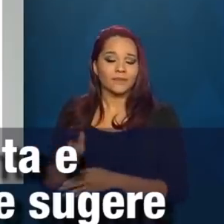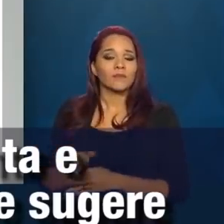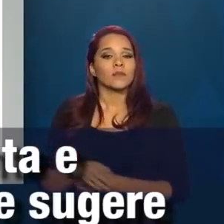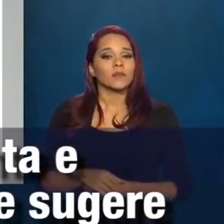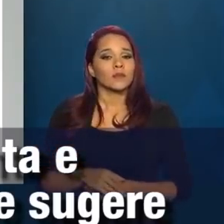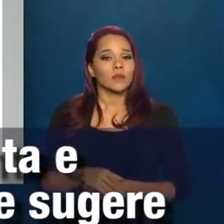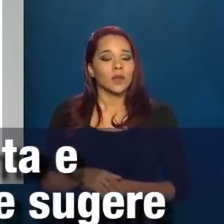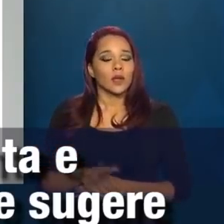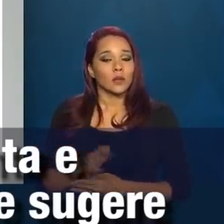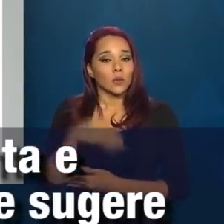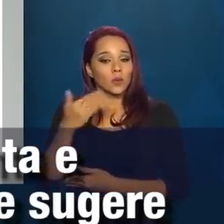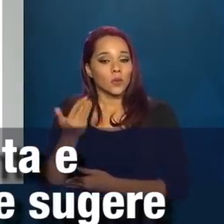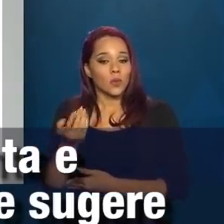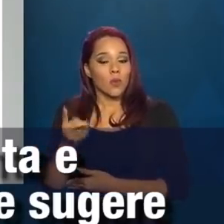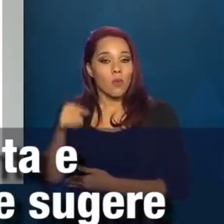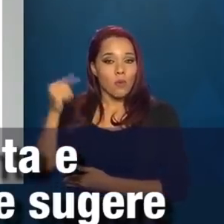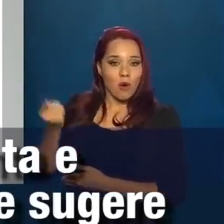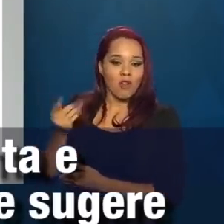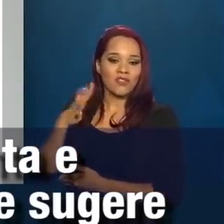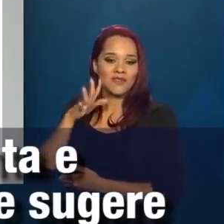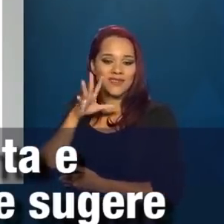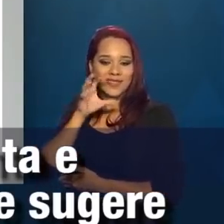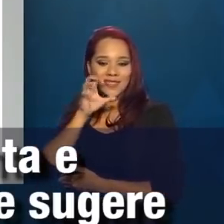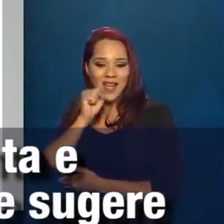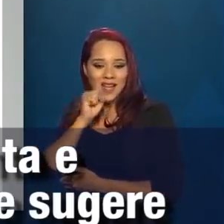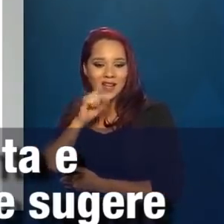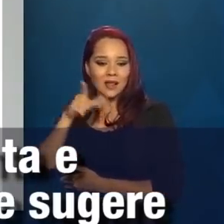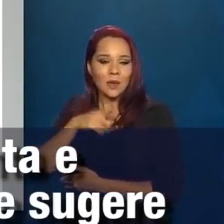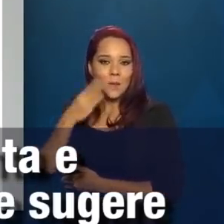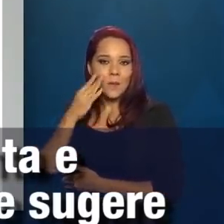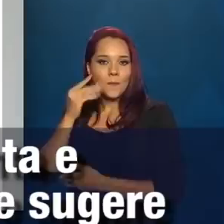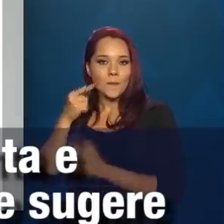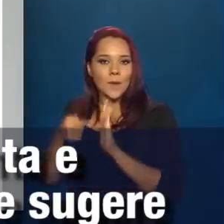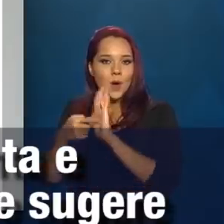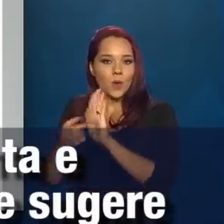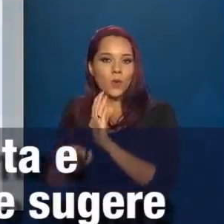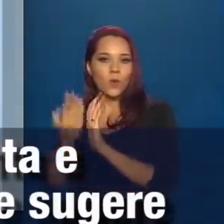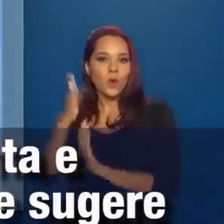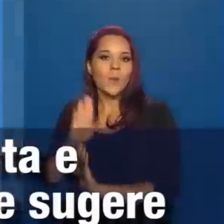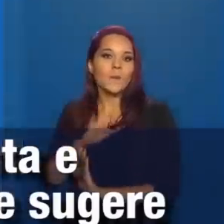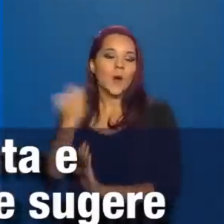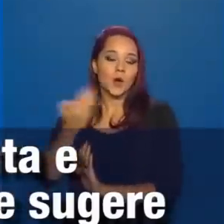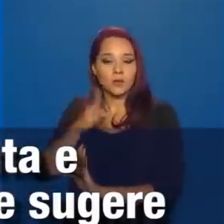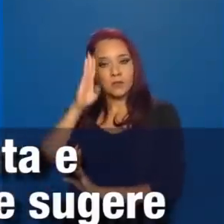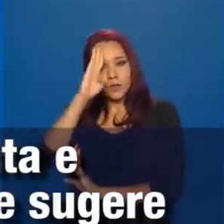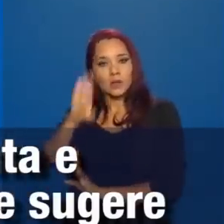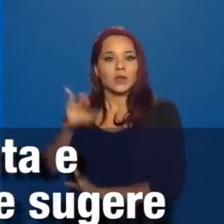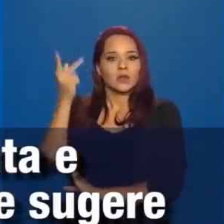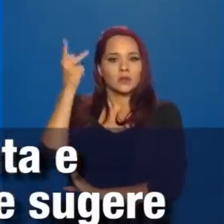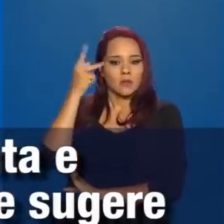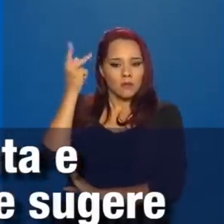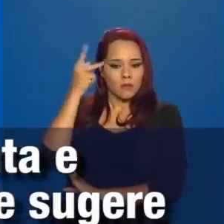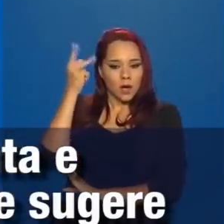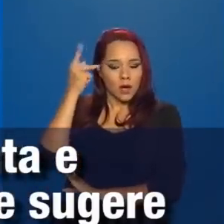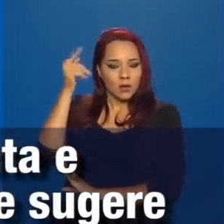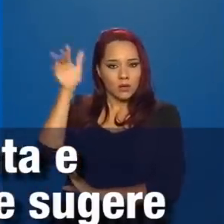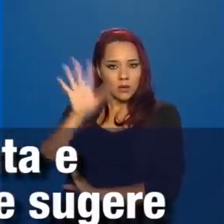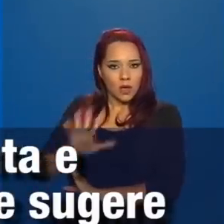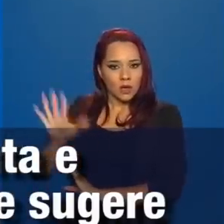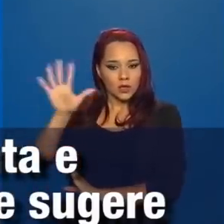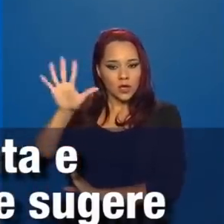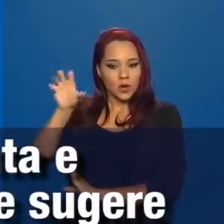direito temos os óbitos mostrando uma concentração, principalmente em São Paulo, na